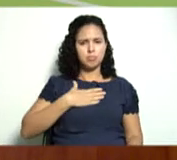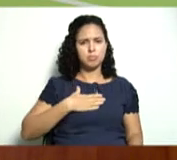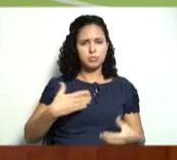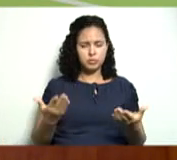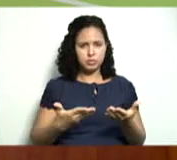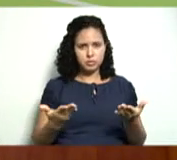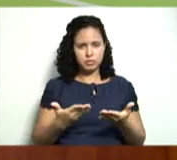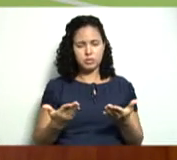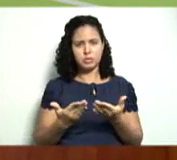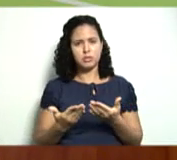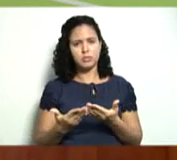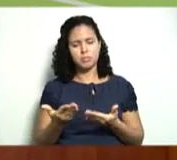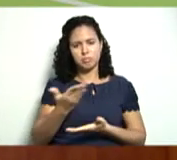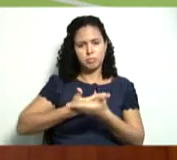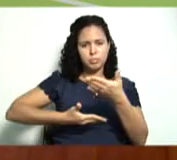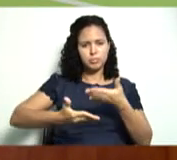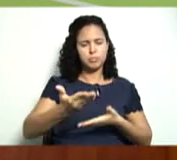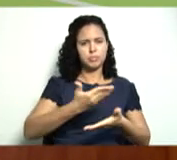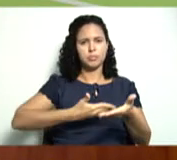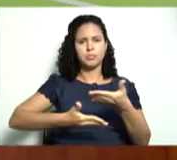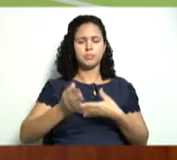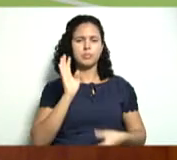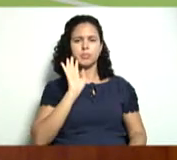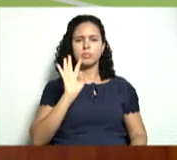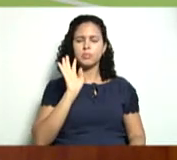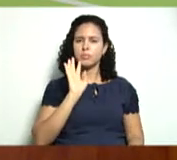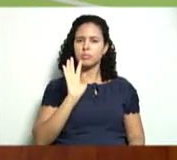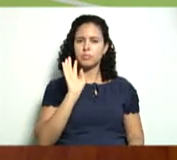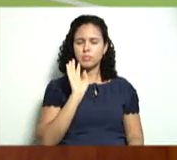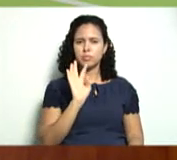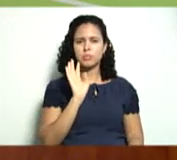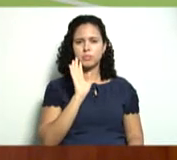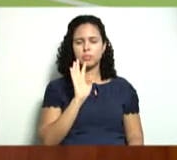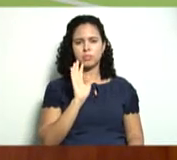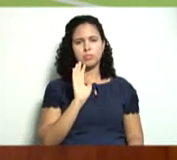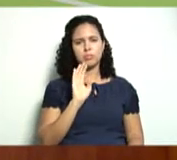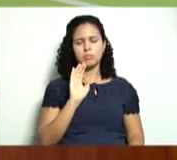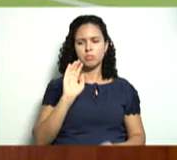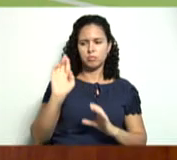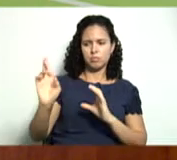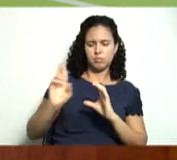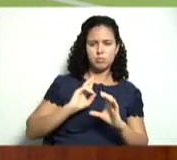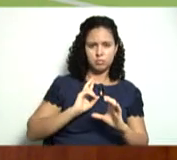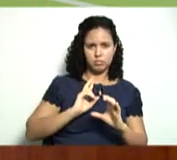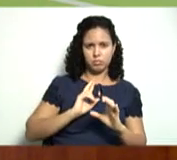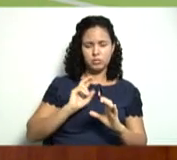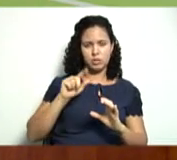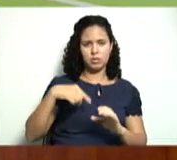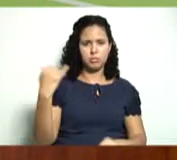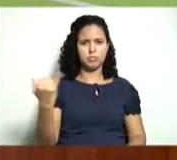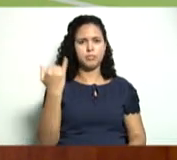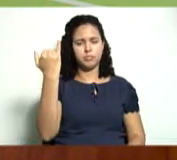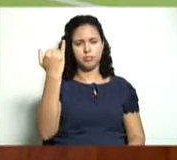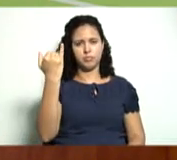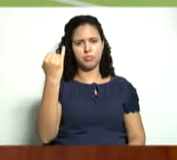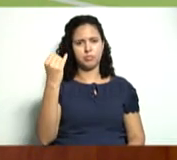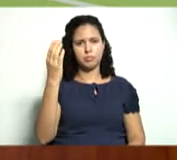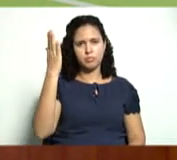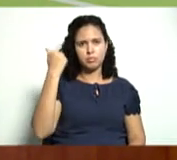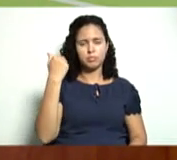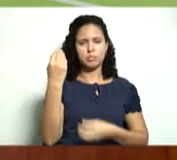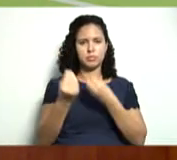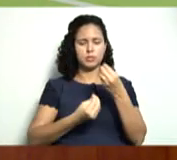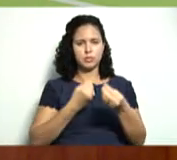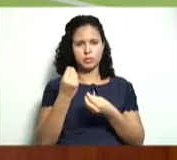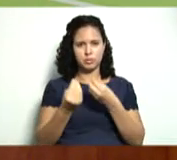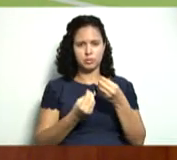aula de hoje e essa interação é muito muito legal esse feedback que vocês não aqui pra gente é importante pra gente saber qual o caminho que a gente